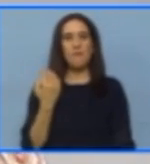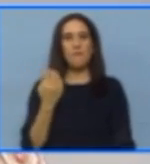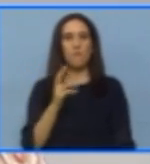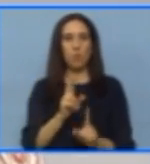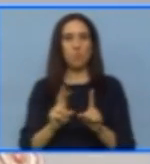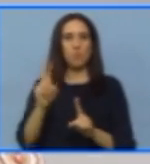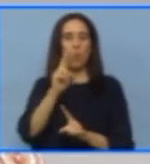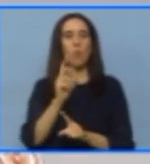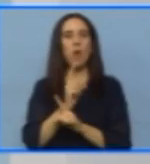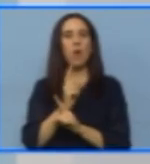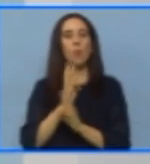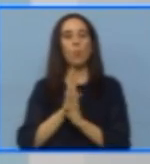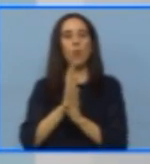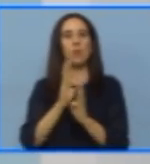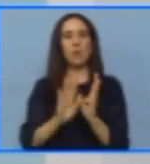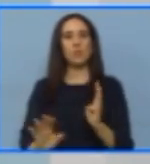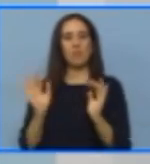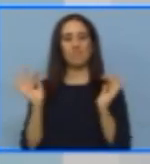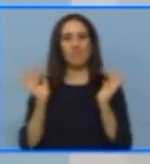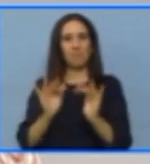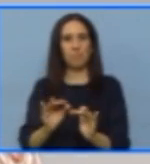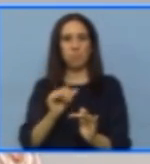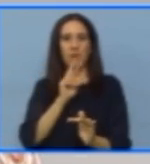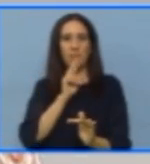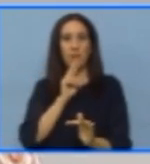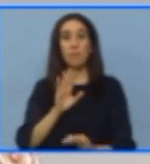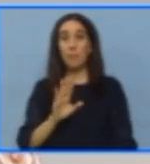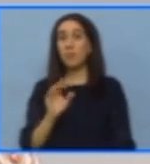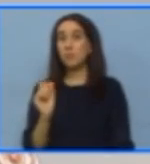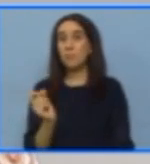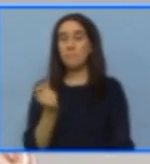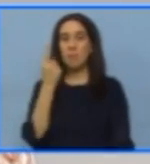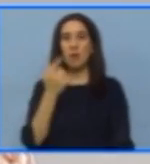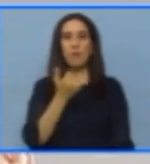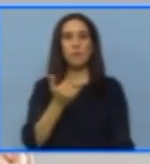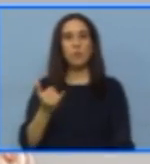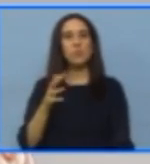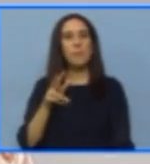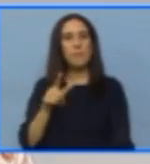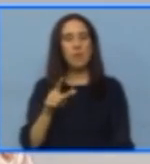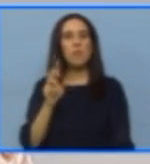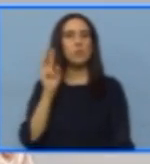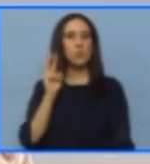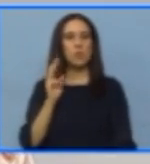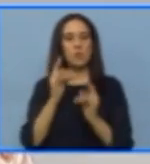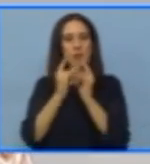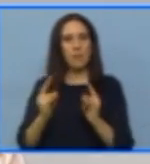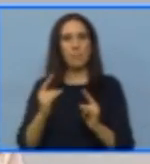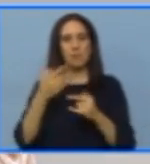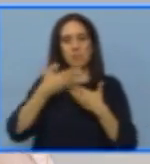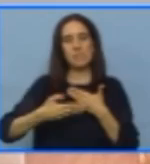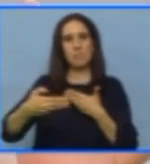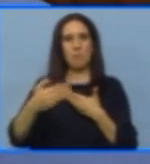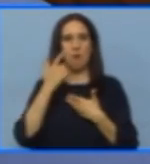nossa peregrinação nacional a Fátima. Mas é a primeira vez que temos 22.000 escuteiros a acampar durante uma semana inteira. Portanto, se